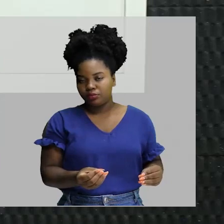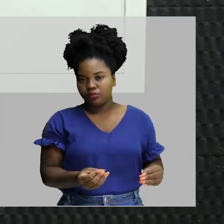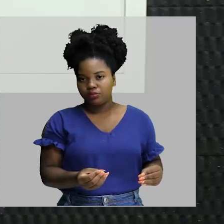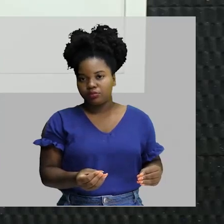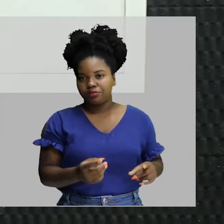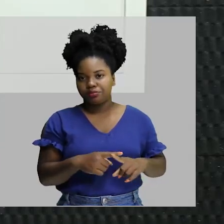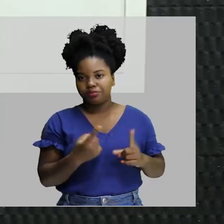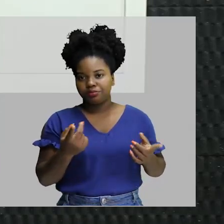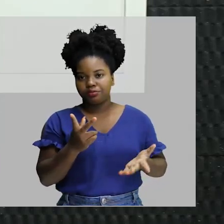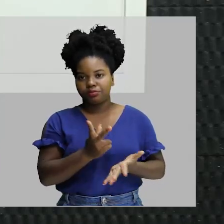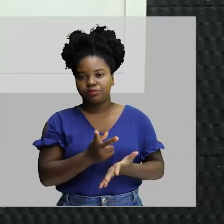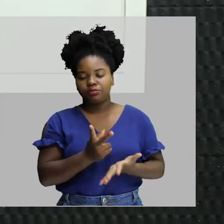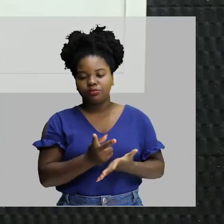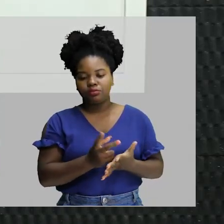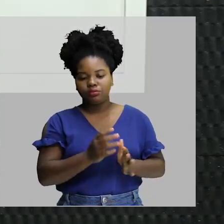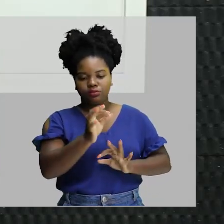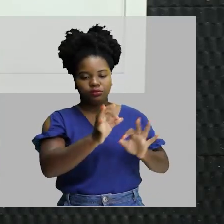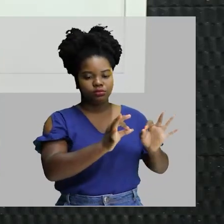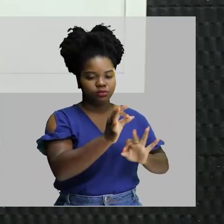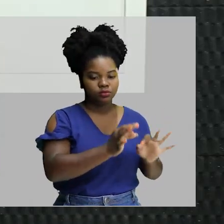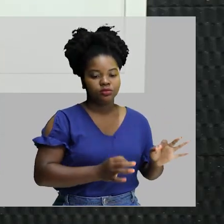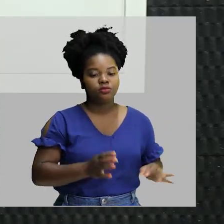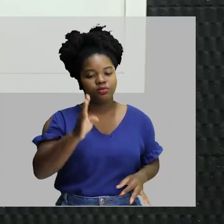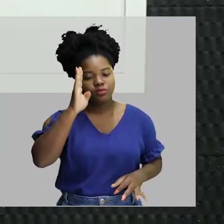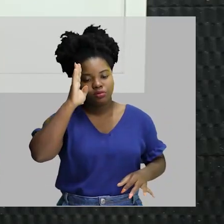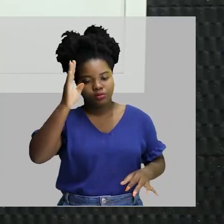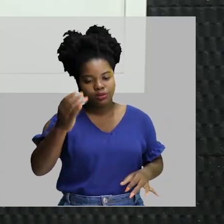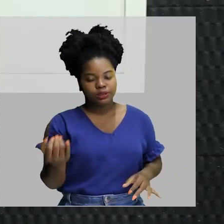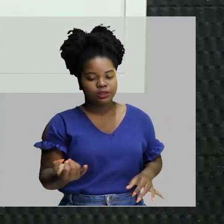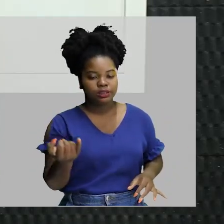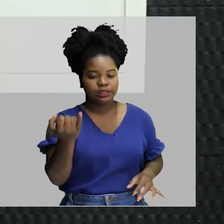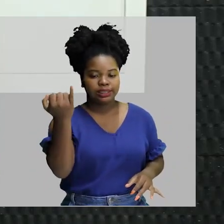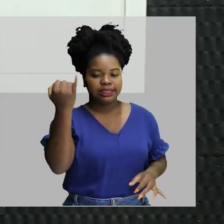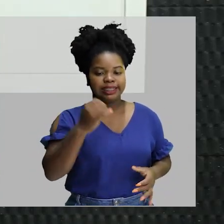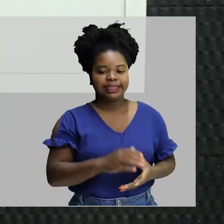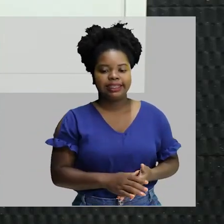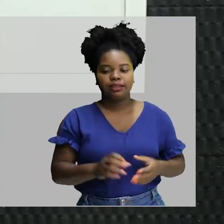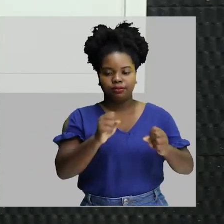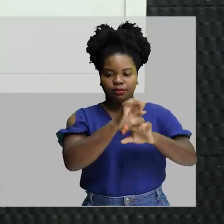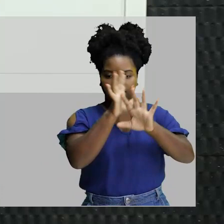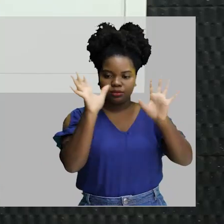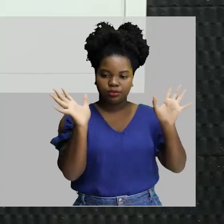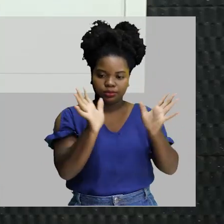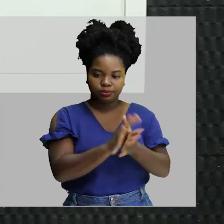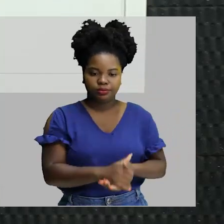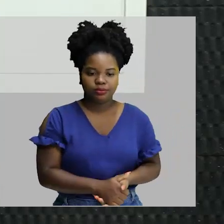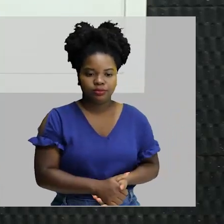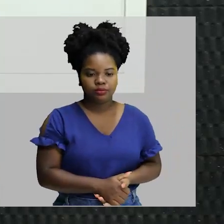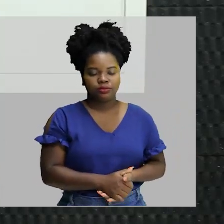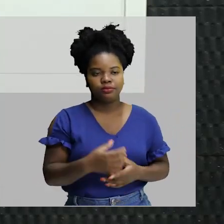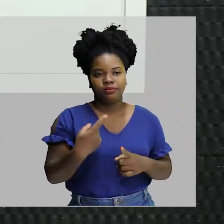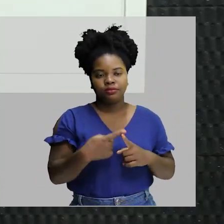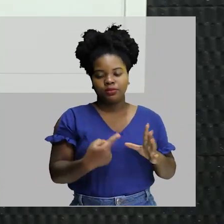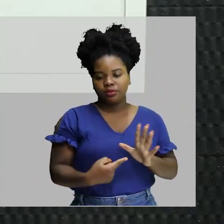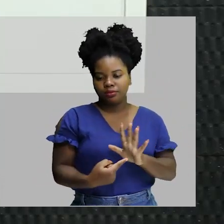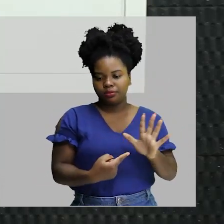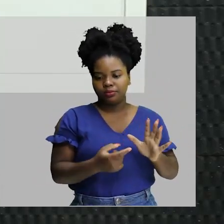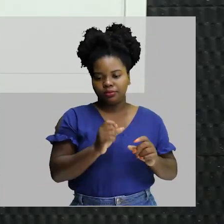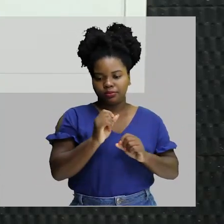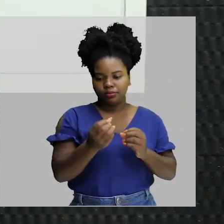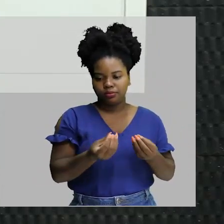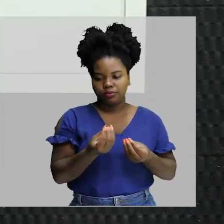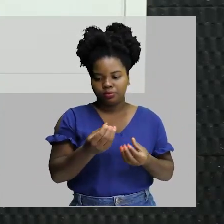filosofia, mas a gente sempre separa um para a gente que é muito importante, que é bem claro, né? Aparece de forma, mas de forma